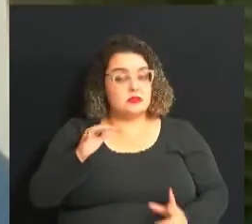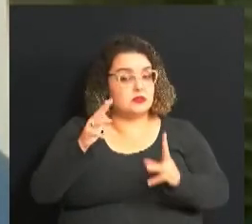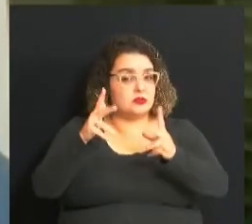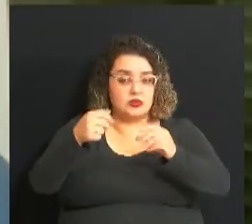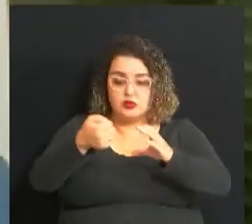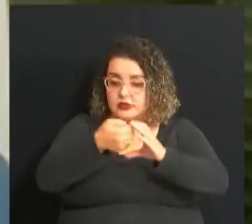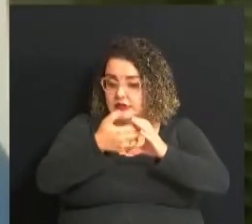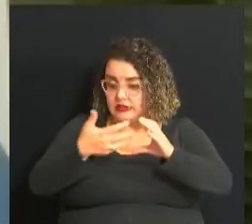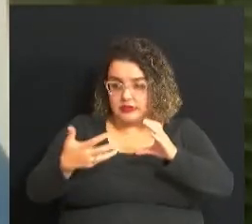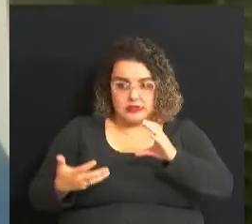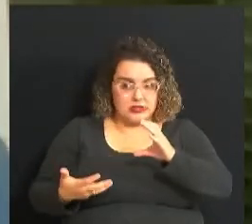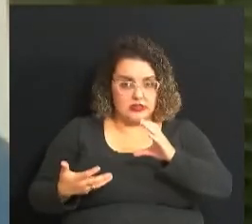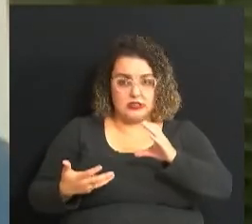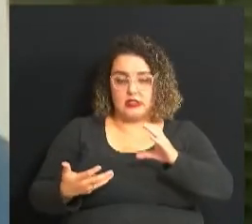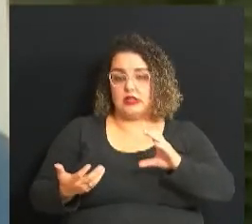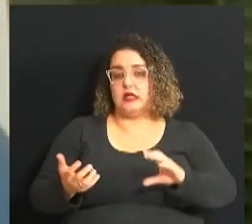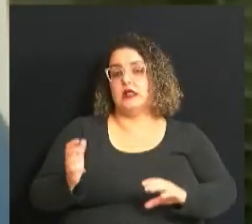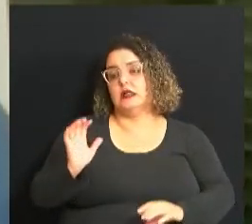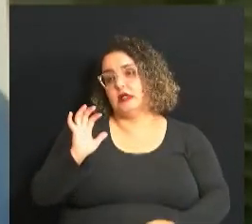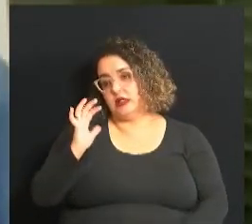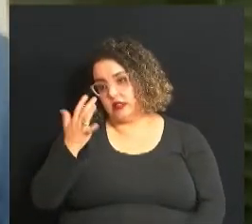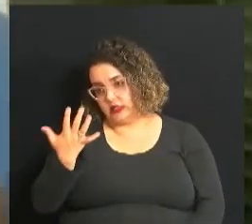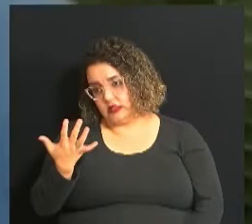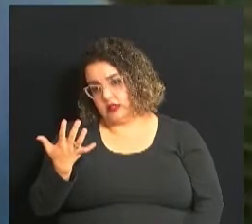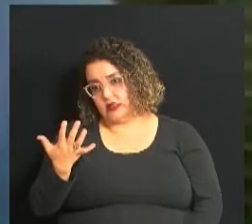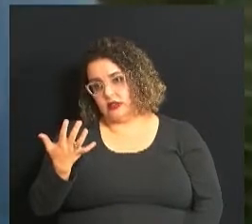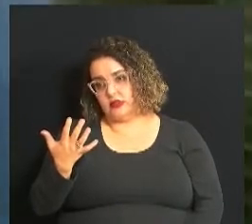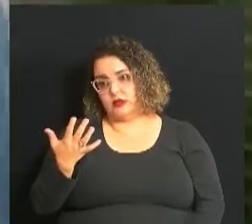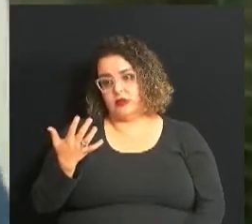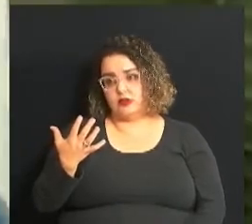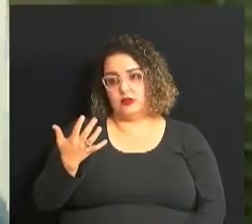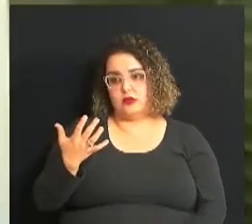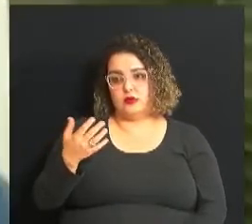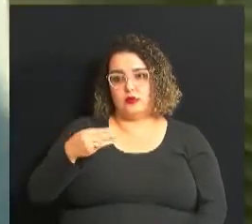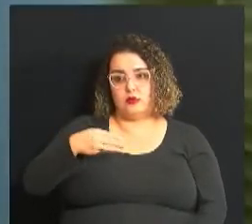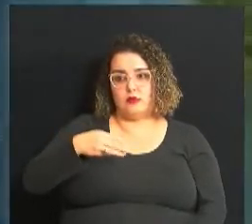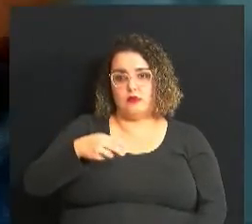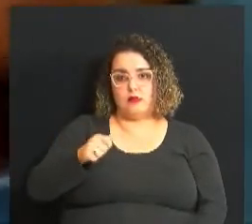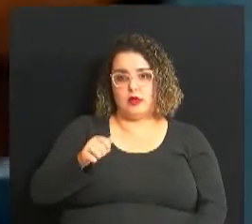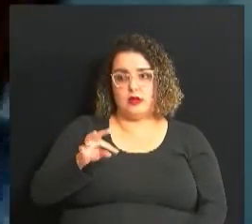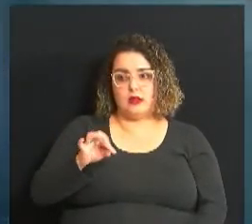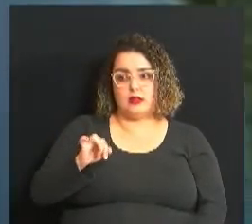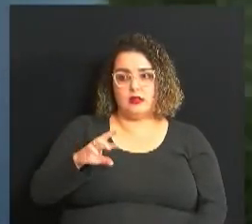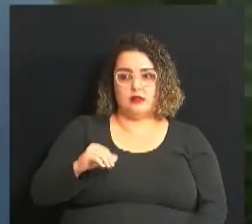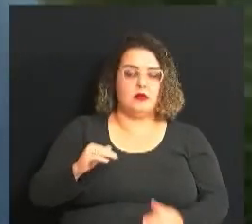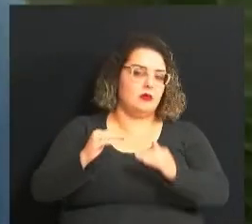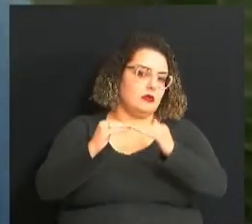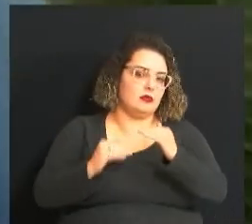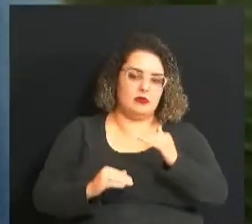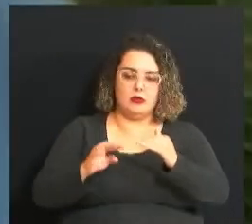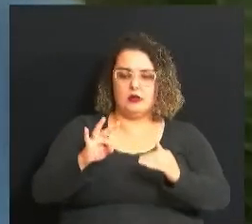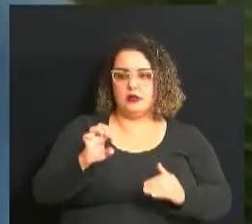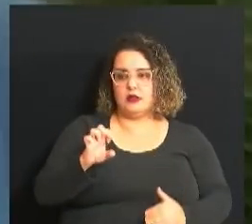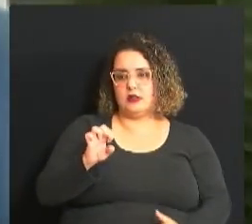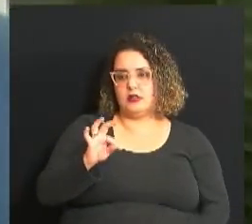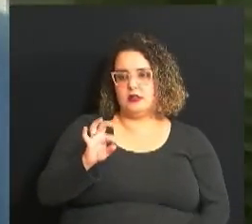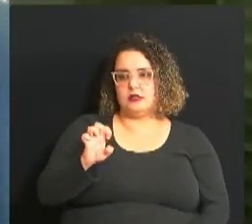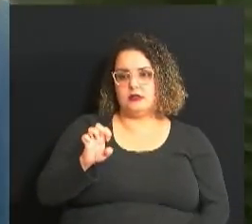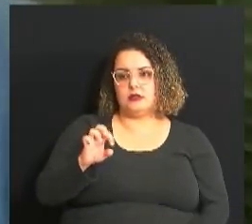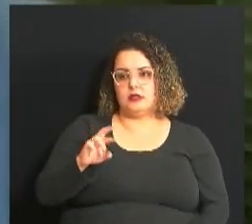características que ocorrem no climatério, né? Que é a baixa de testosterona, obviamente ela passa a